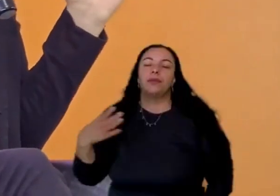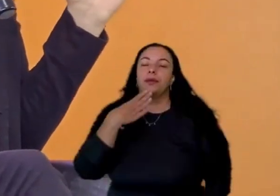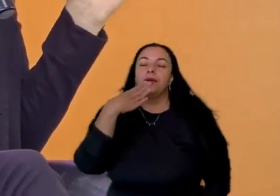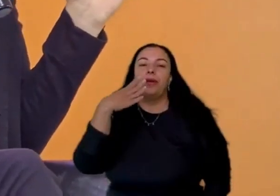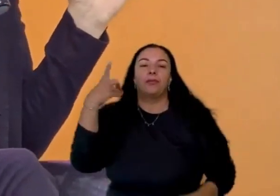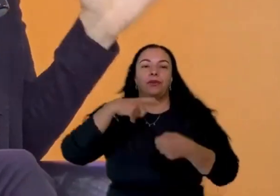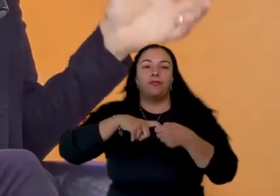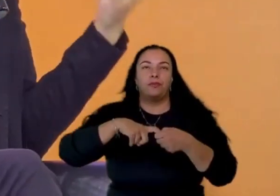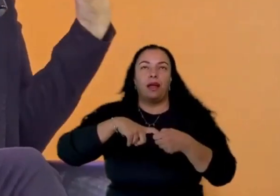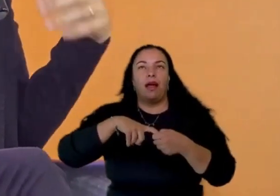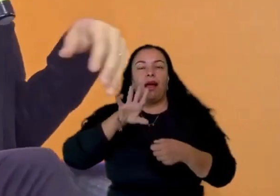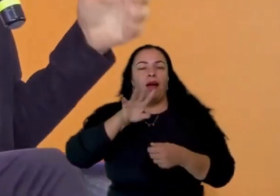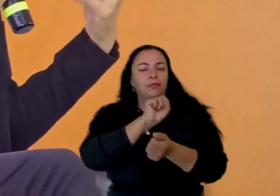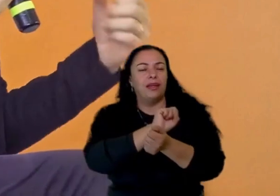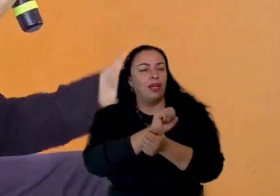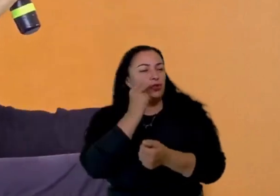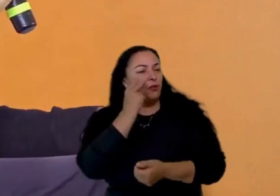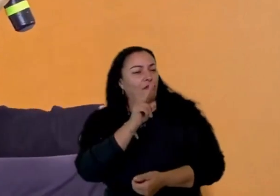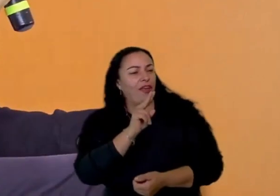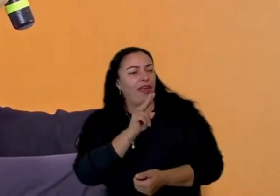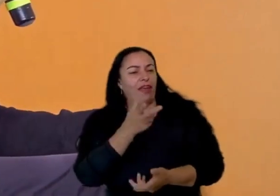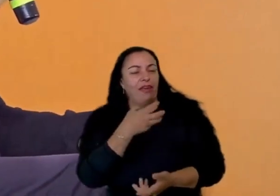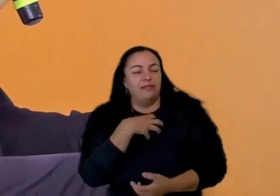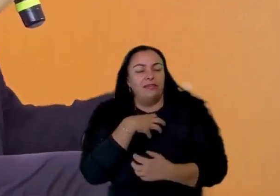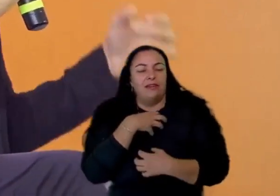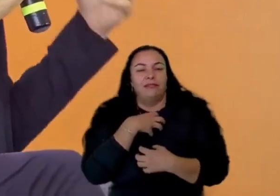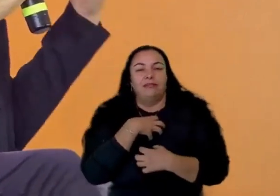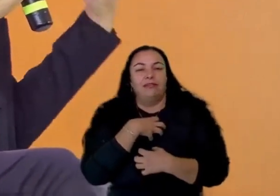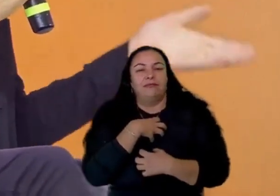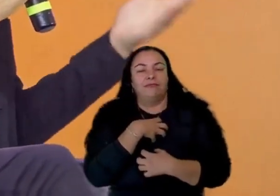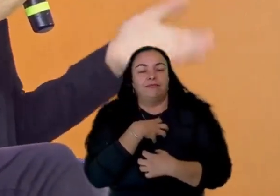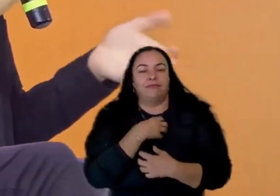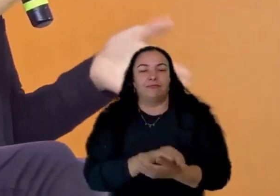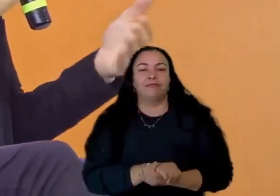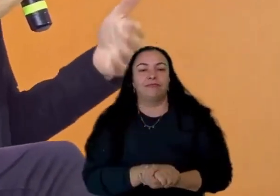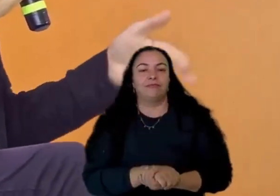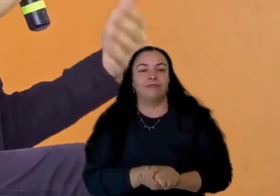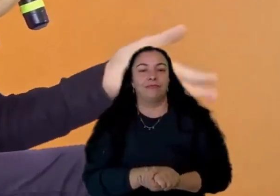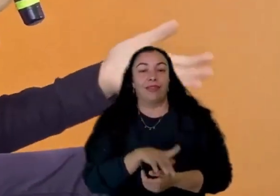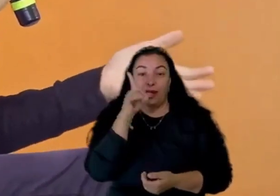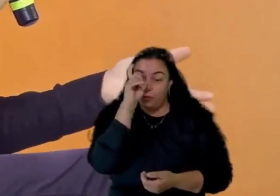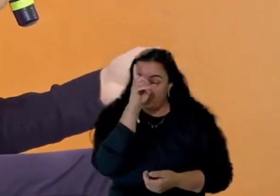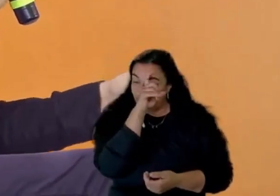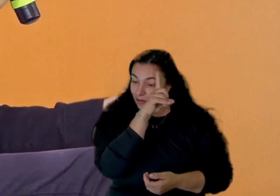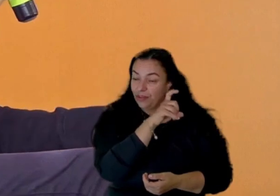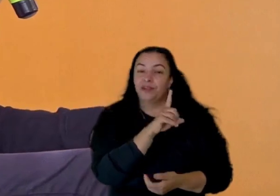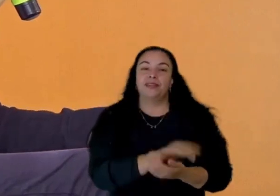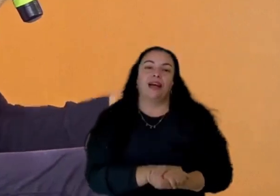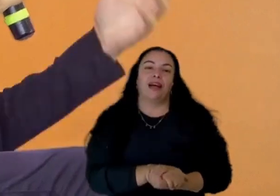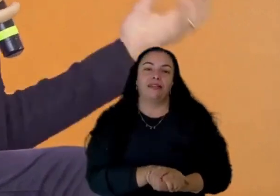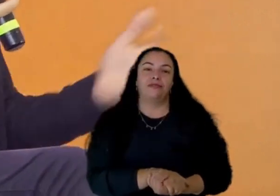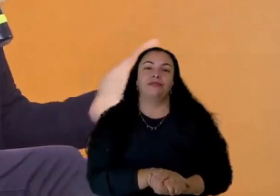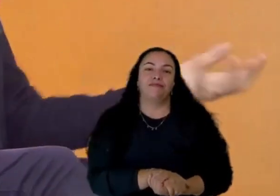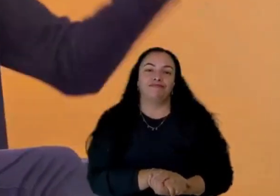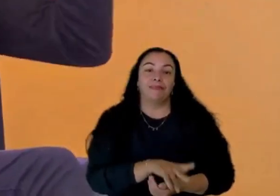pera aí deixa eu ver que margem que é essa que sensação que é essa então às vezes essa também é uma dificuldade de de se ler Rai hoje né a